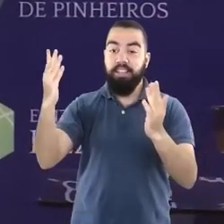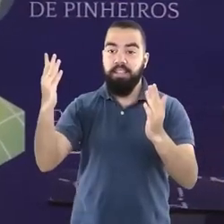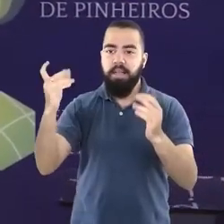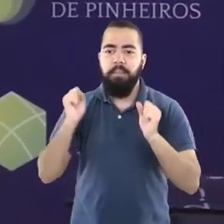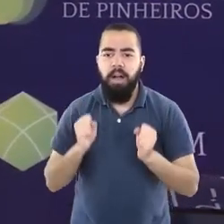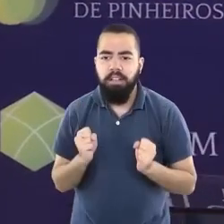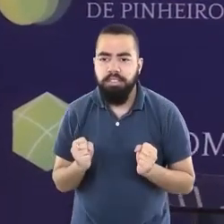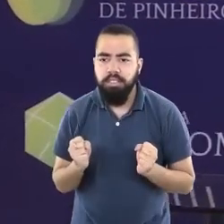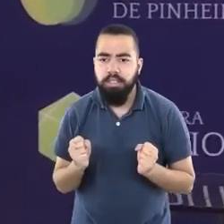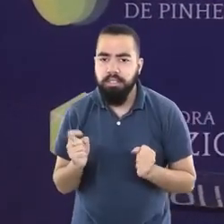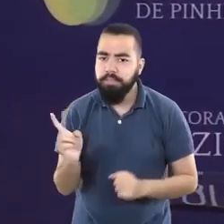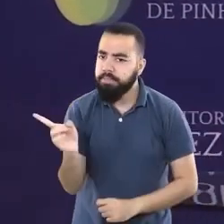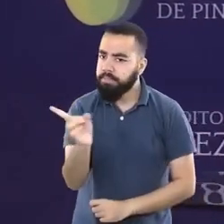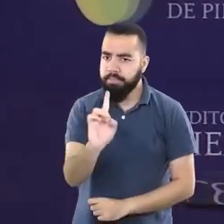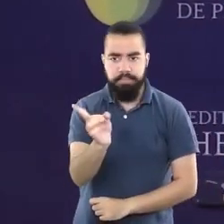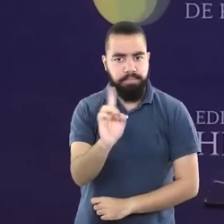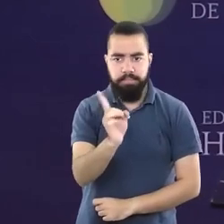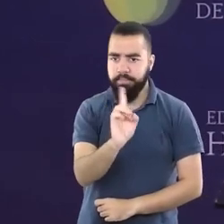usou no primeiro sermão.